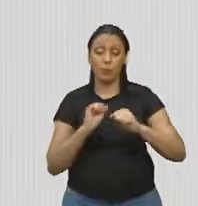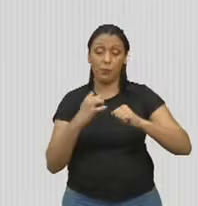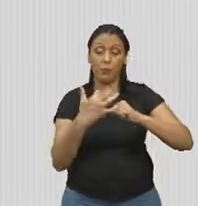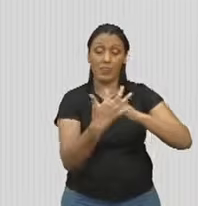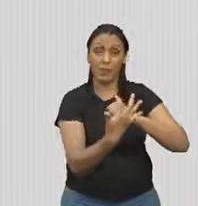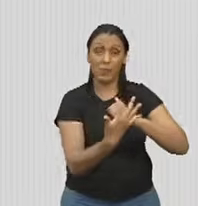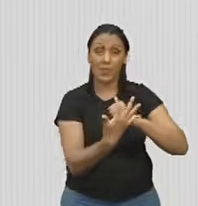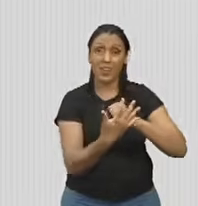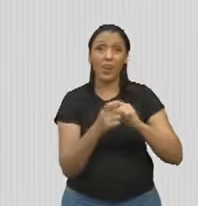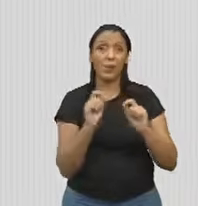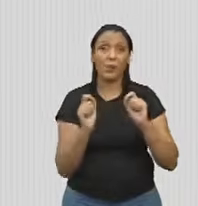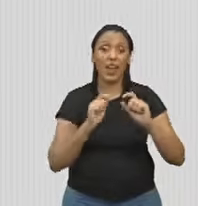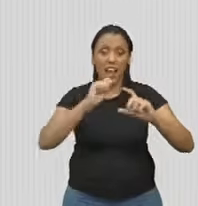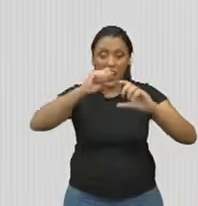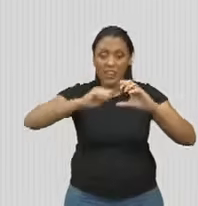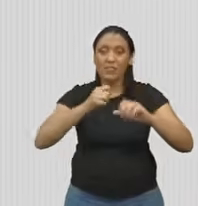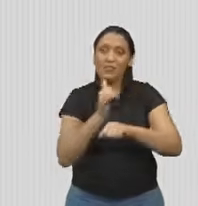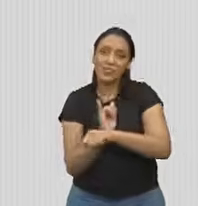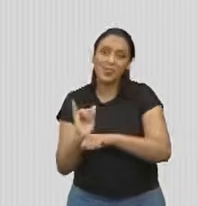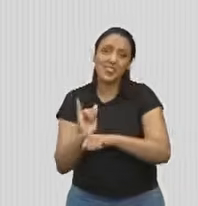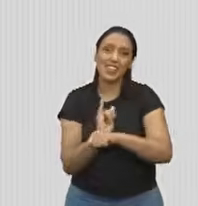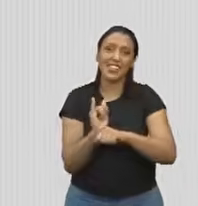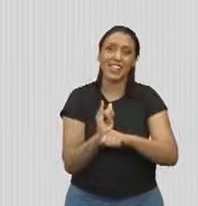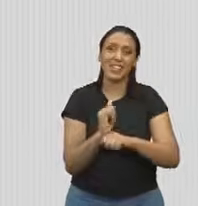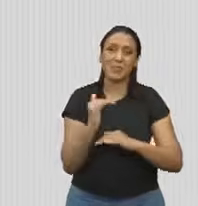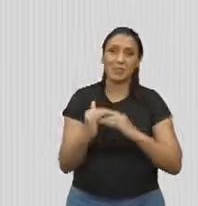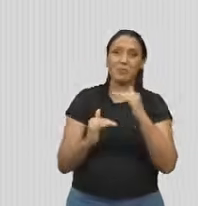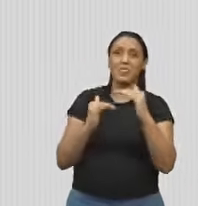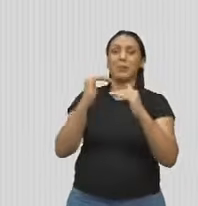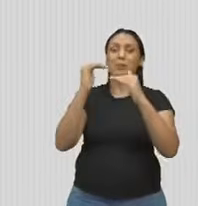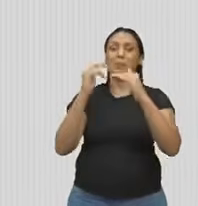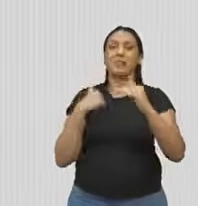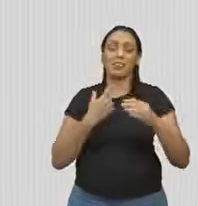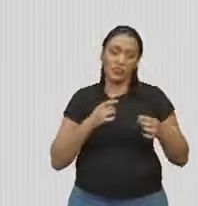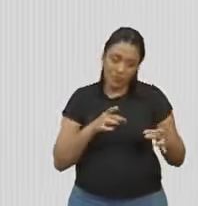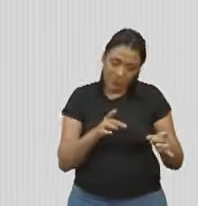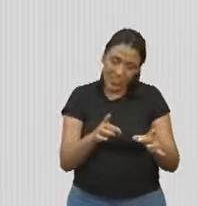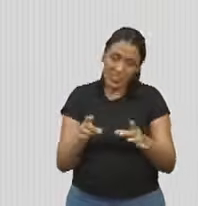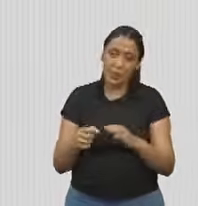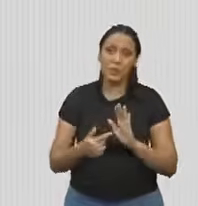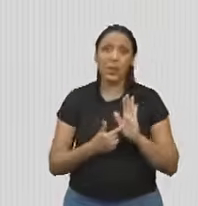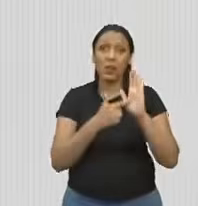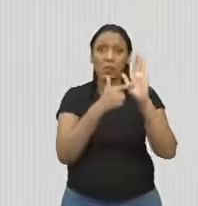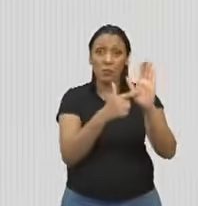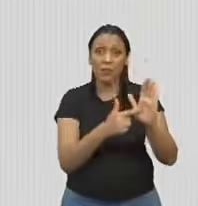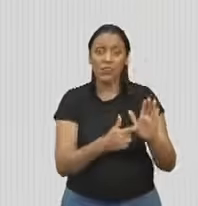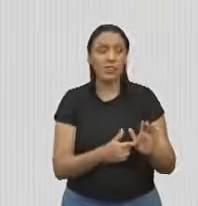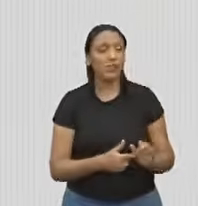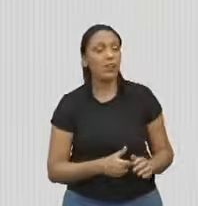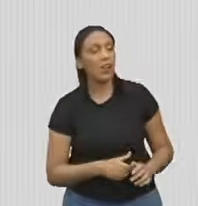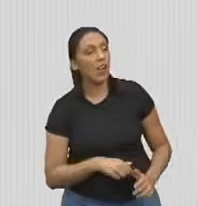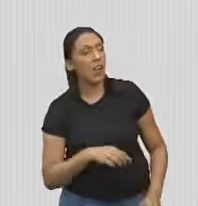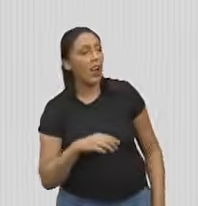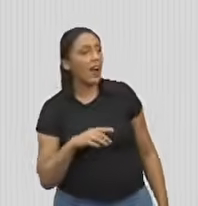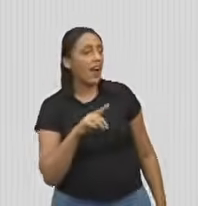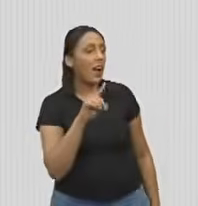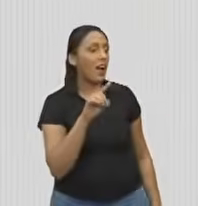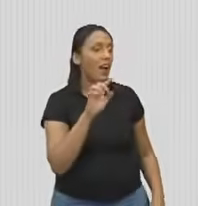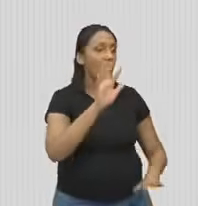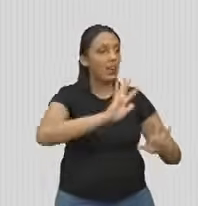né? Então hoje tu entra no nosso site, tem o vídeo do imóvel, o cliente já consegue fazer um filtro em cima disso, né? Em cima